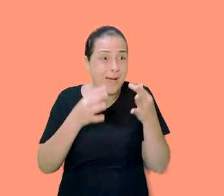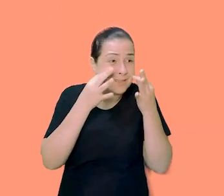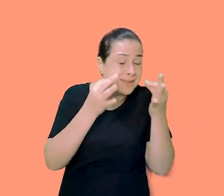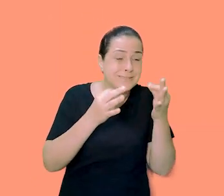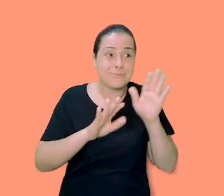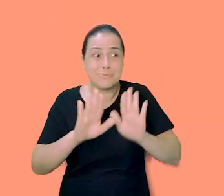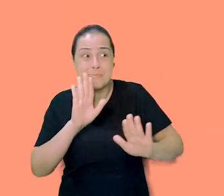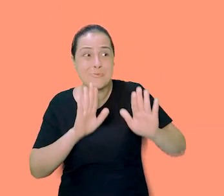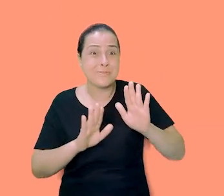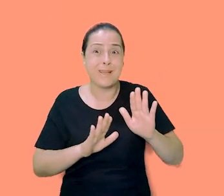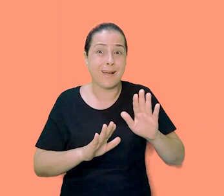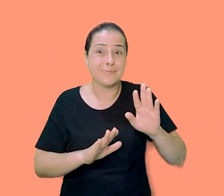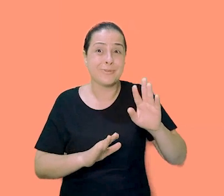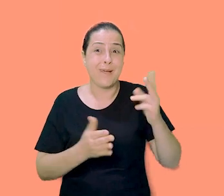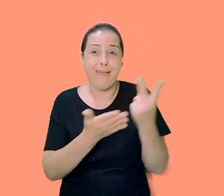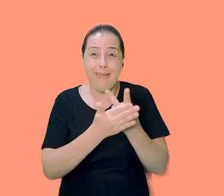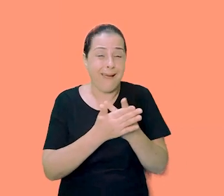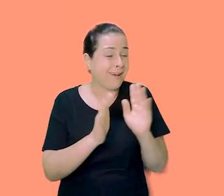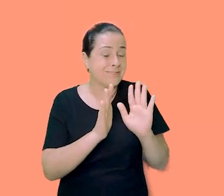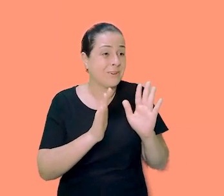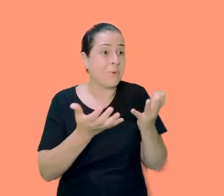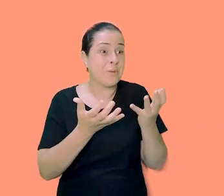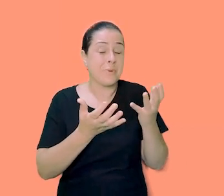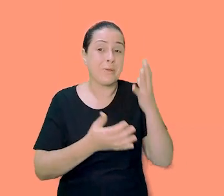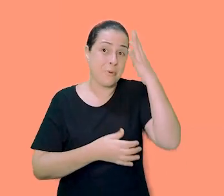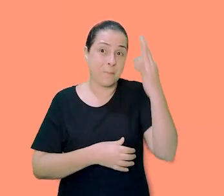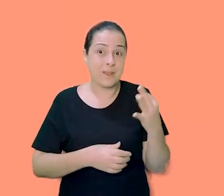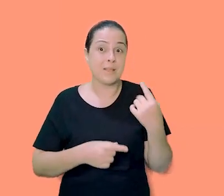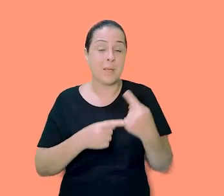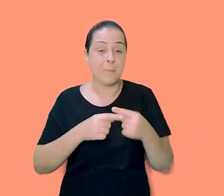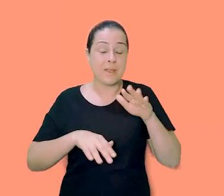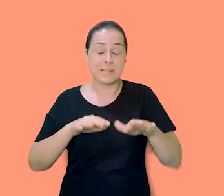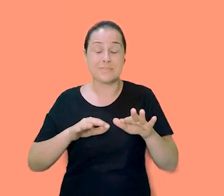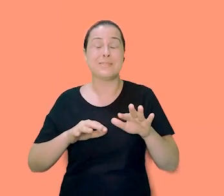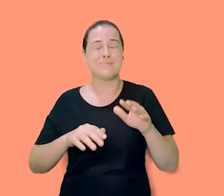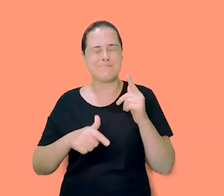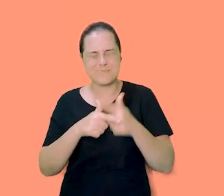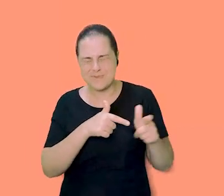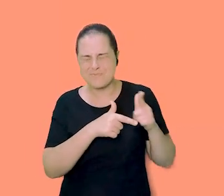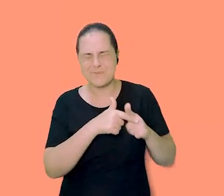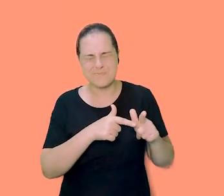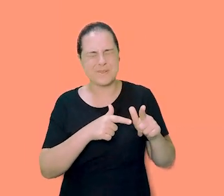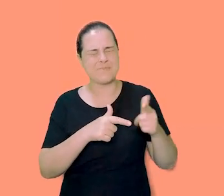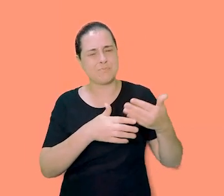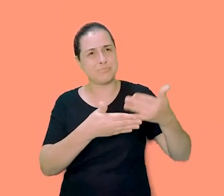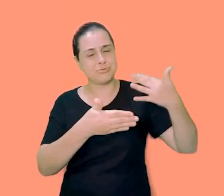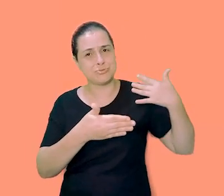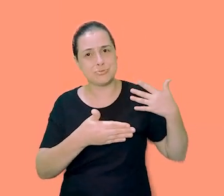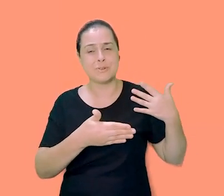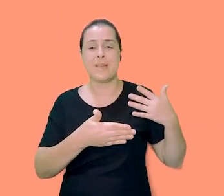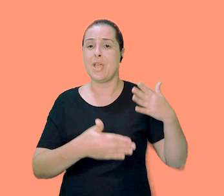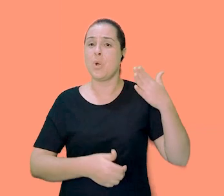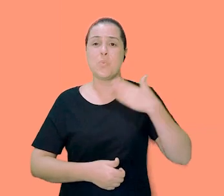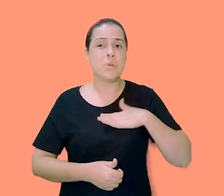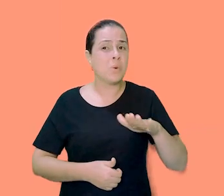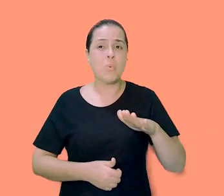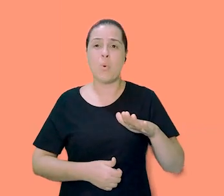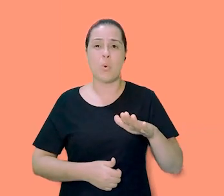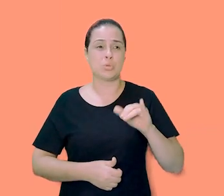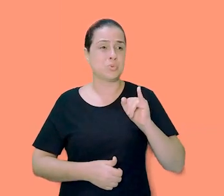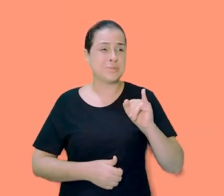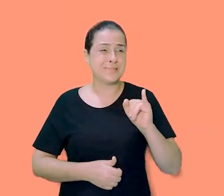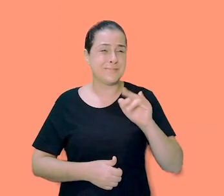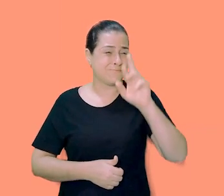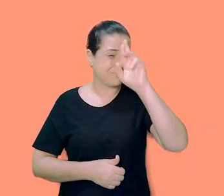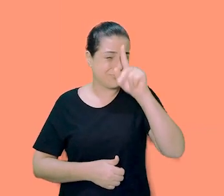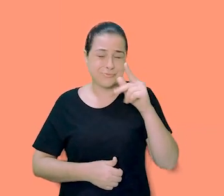muitos problemas ao longo da minha vida por falta de compreensão, por informação passada errada. Então, eu não gosto da sensação de entender